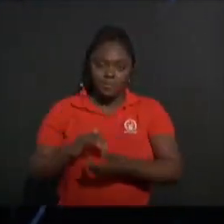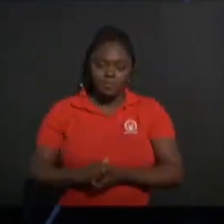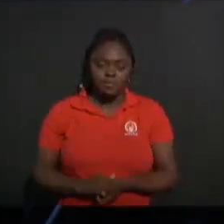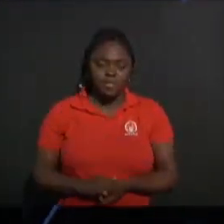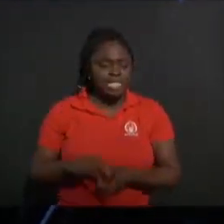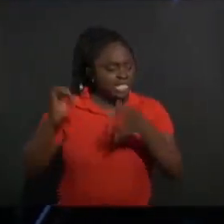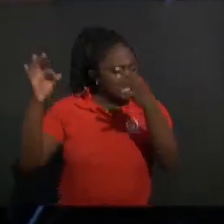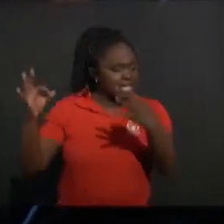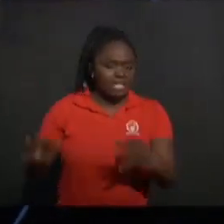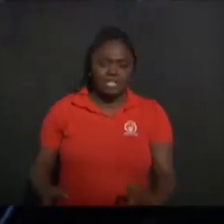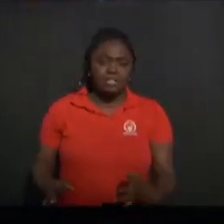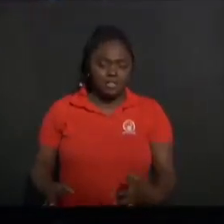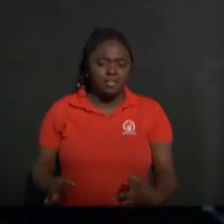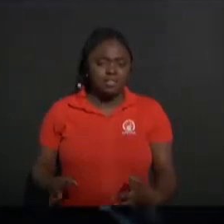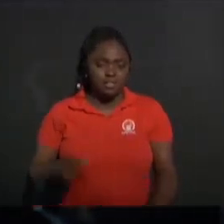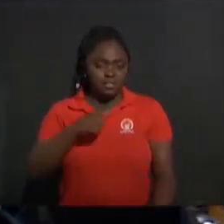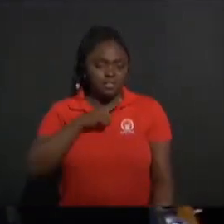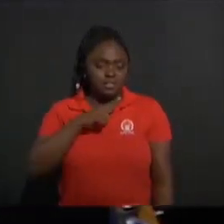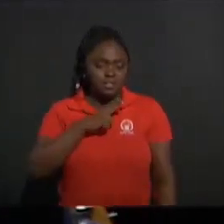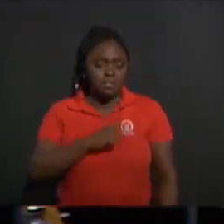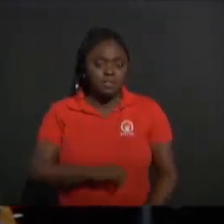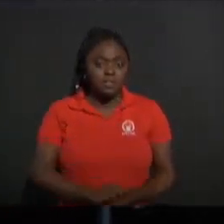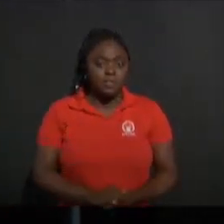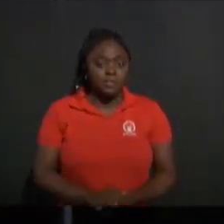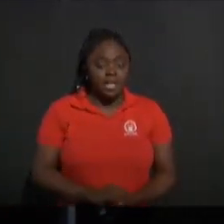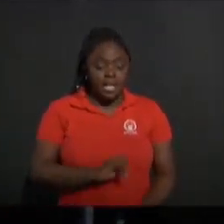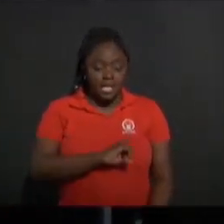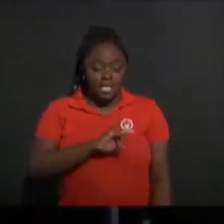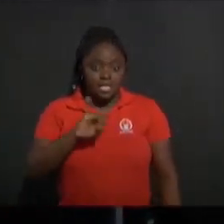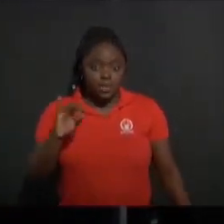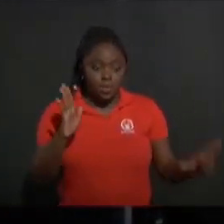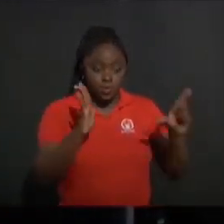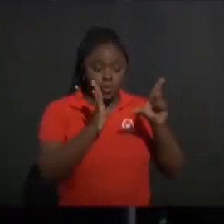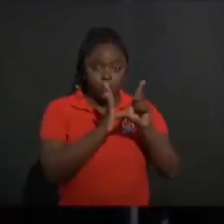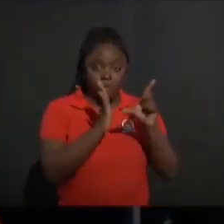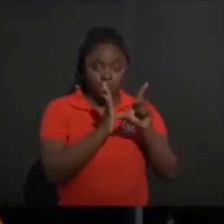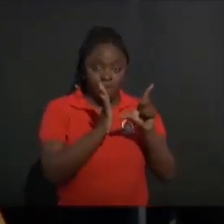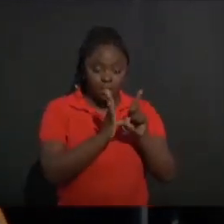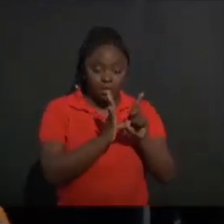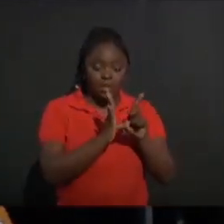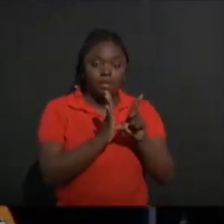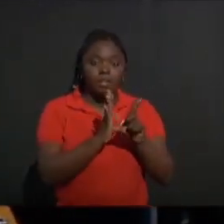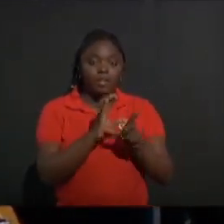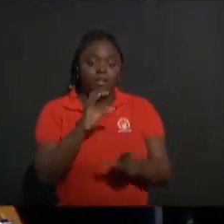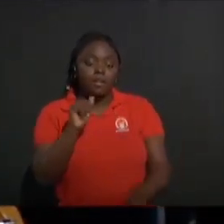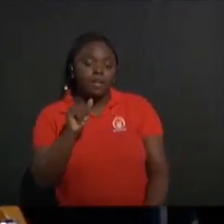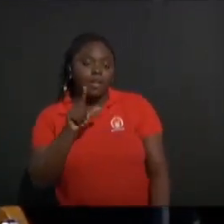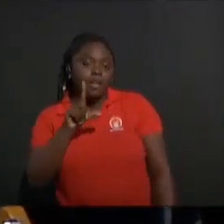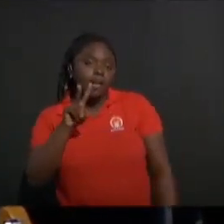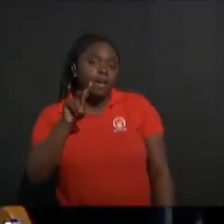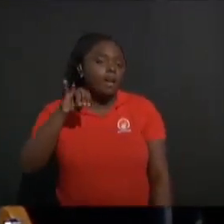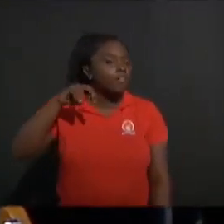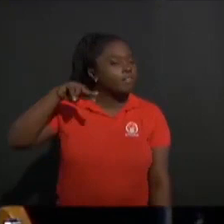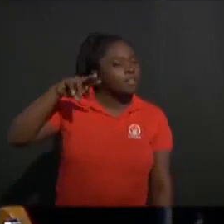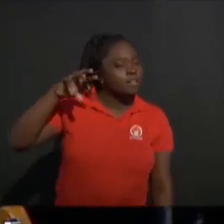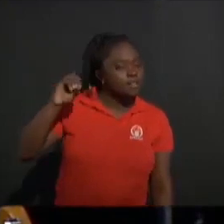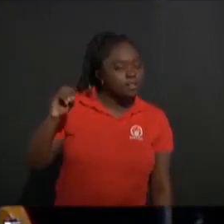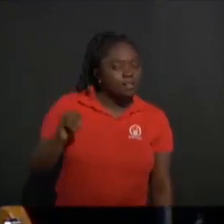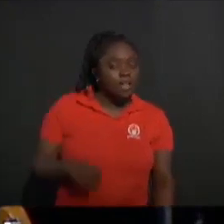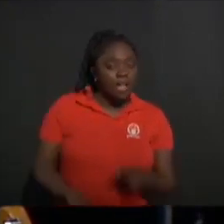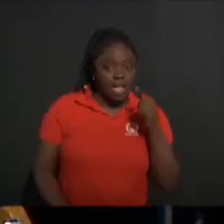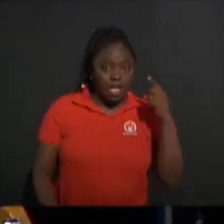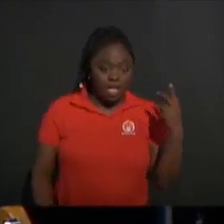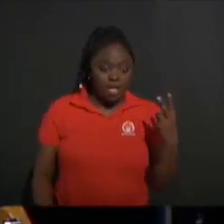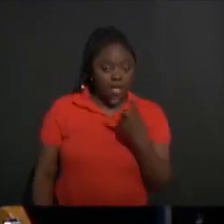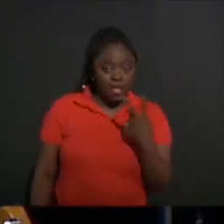Toda. Gente, se a gente colocasse Martinho Lutero aqui agora, Zwinglio, Calvino, Melanchthon, e eles